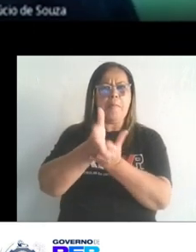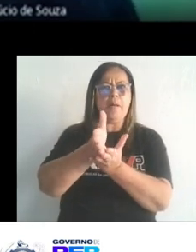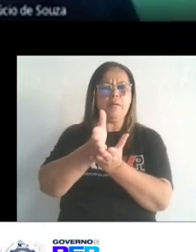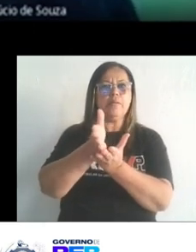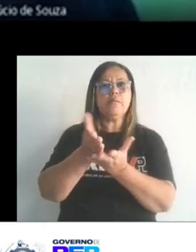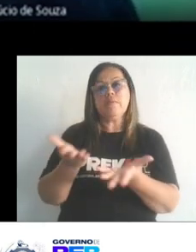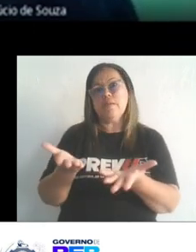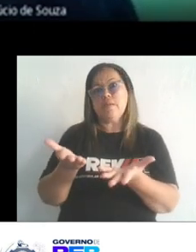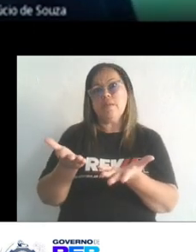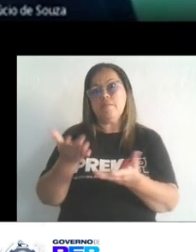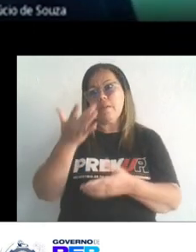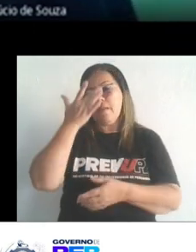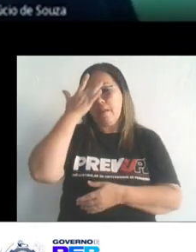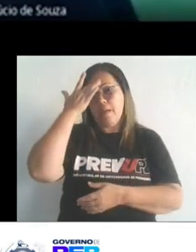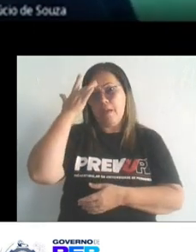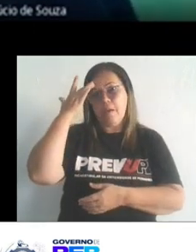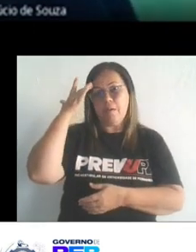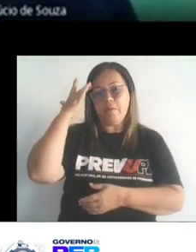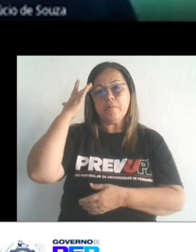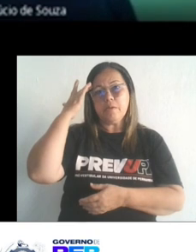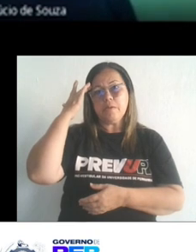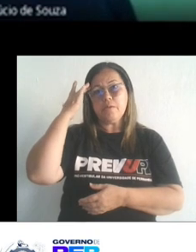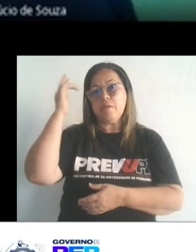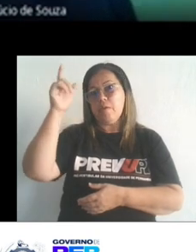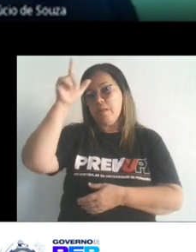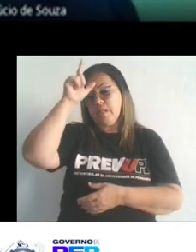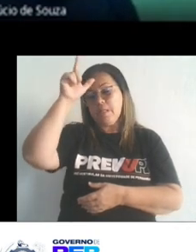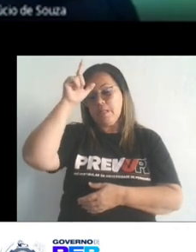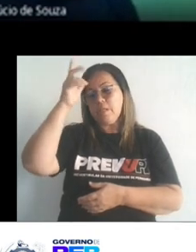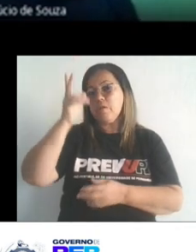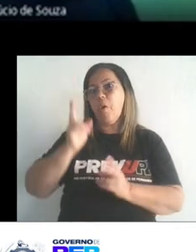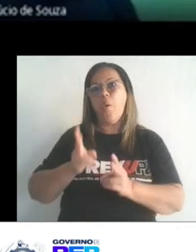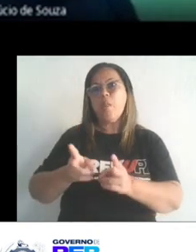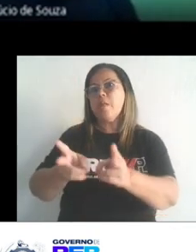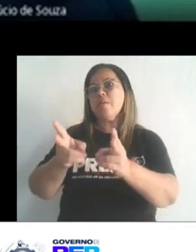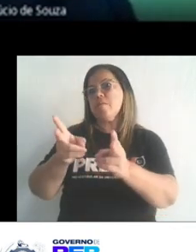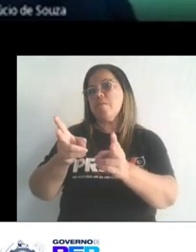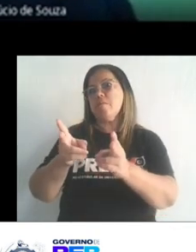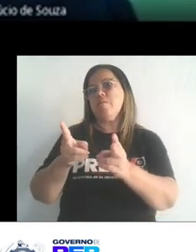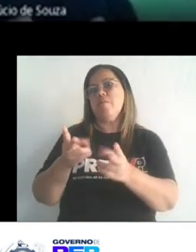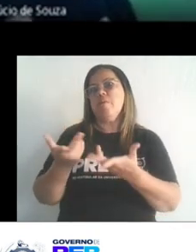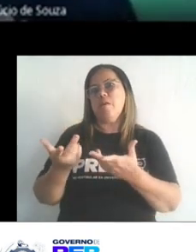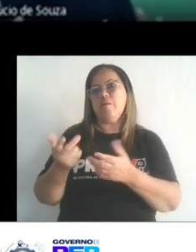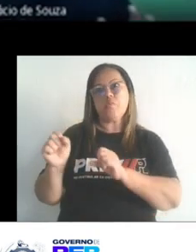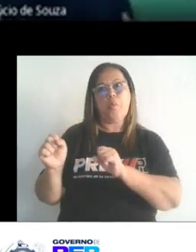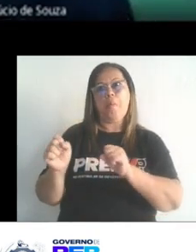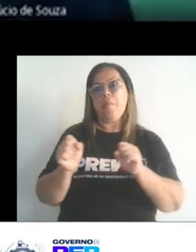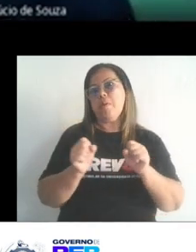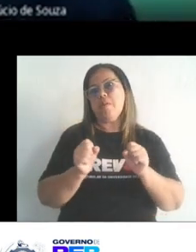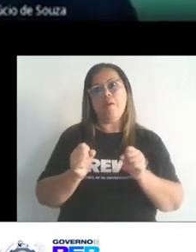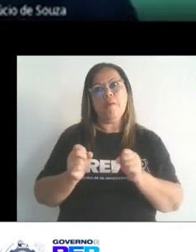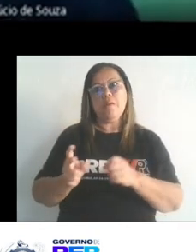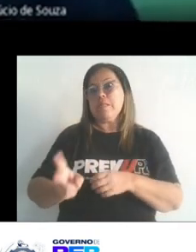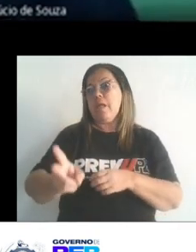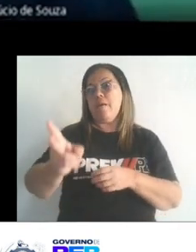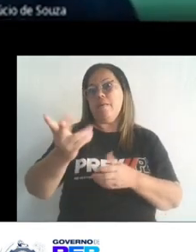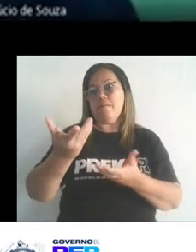o governante o representante do Estado continue no poder para sempre